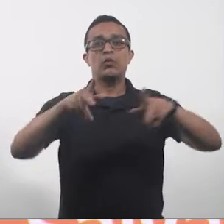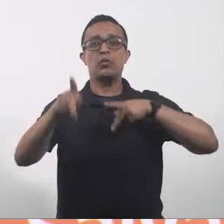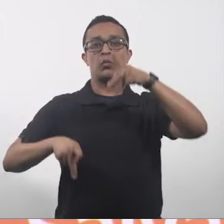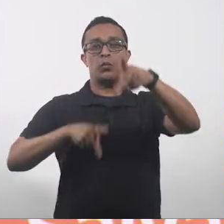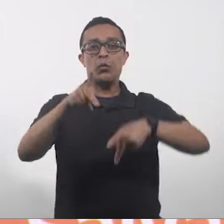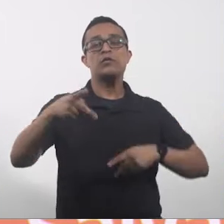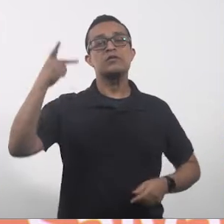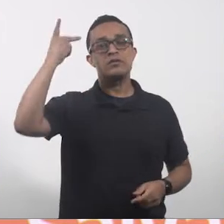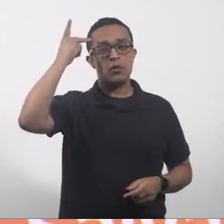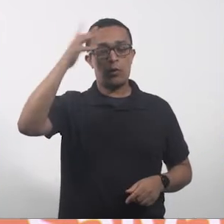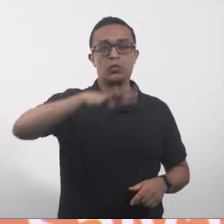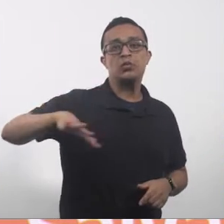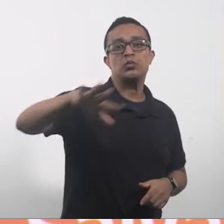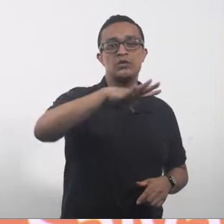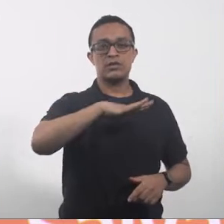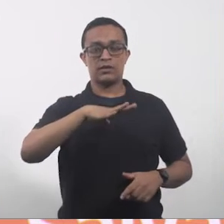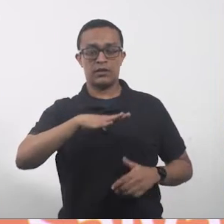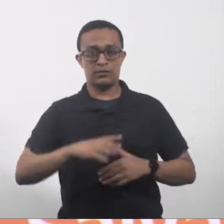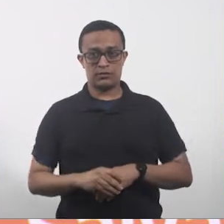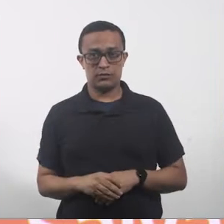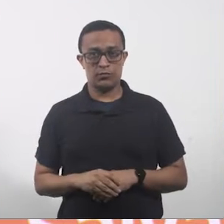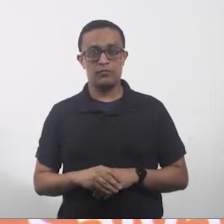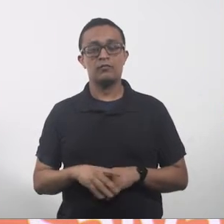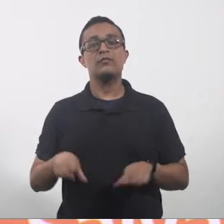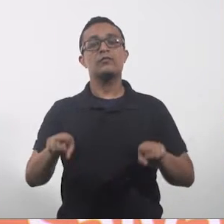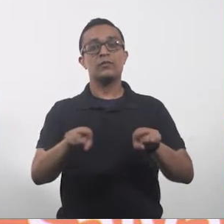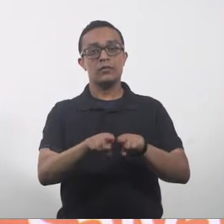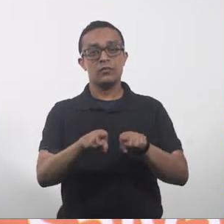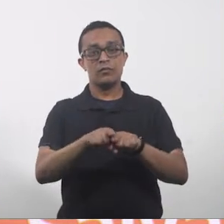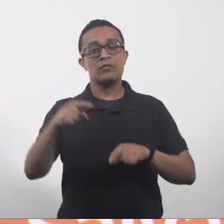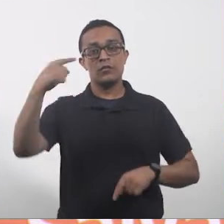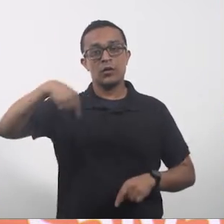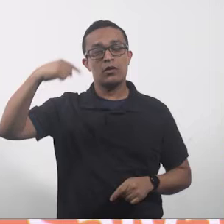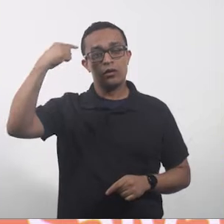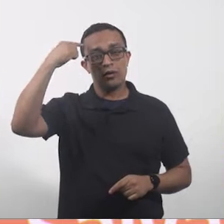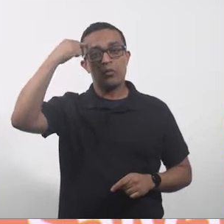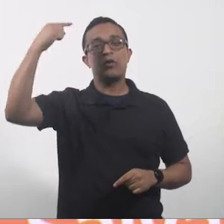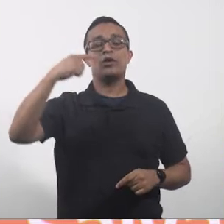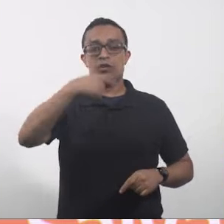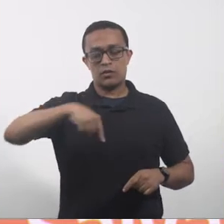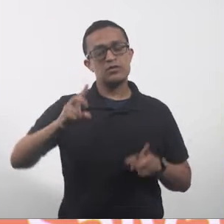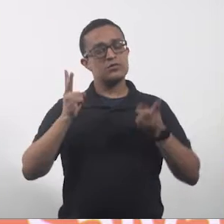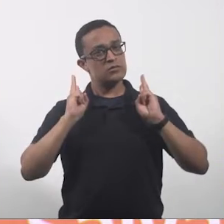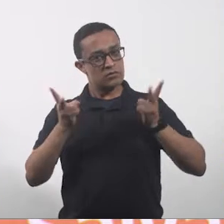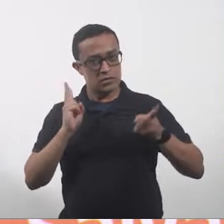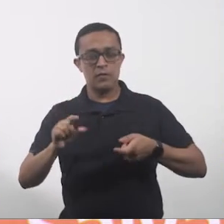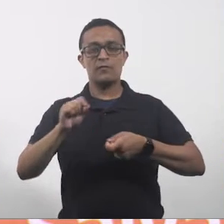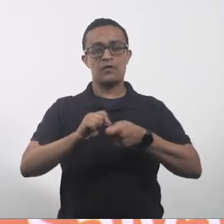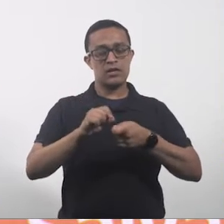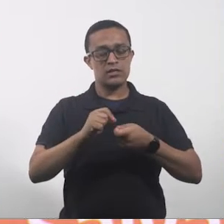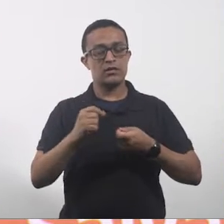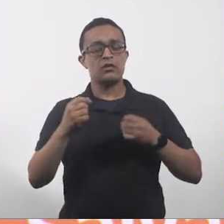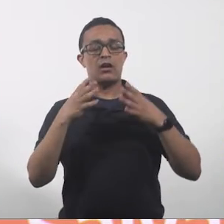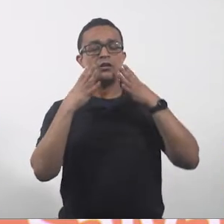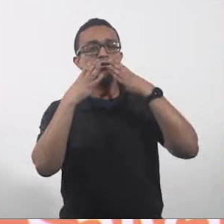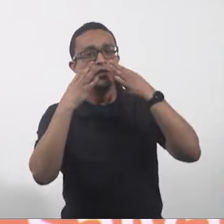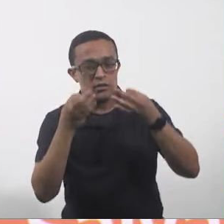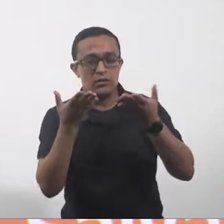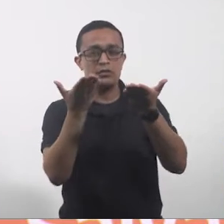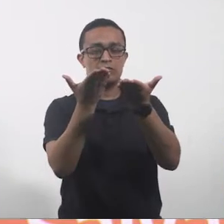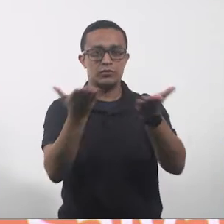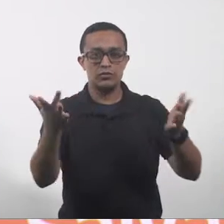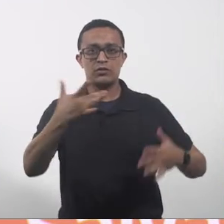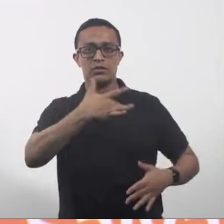Paulo. Lembrando que nós sempre agimos dessa forma, escutando a saúde, e nós